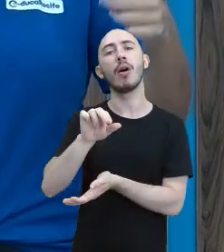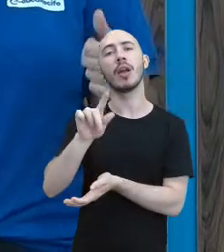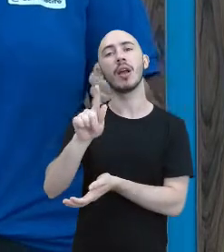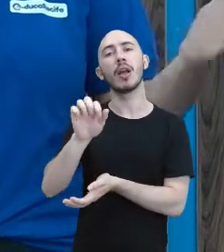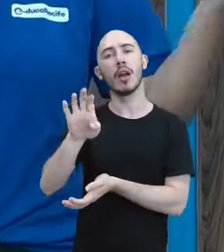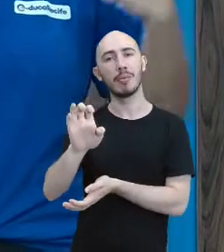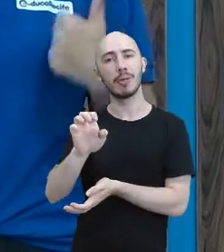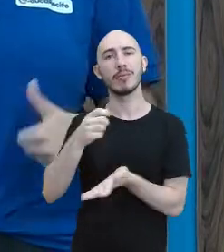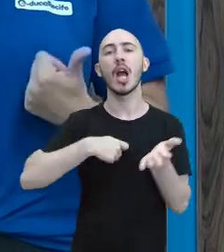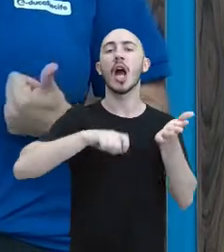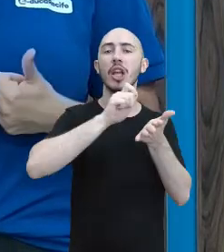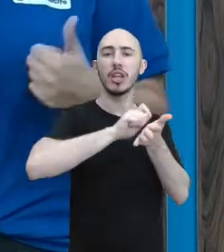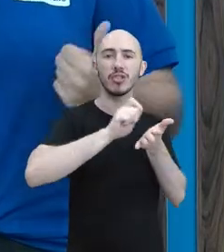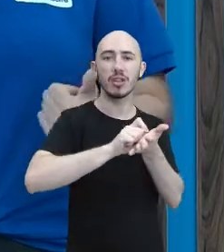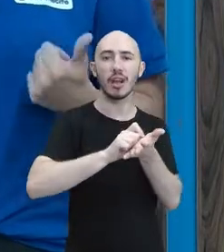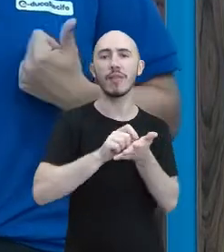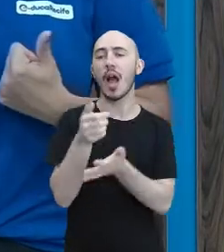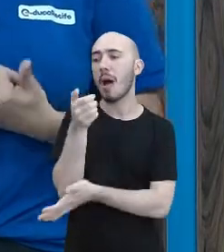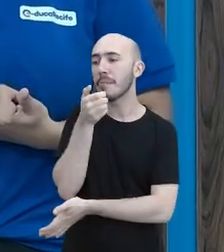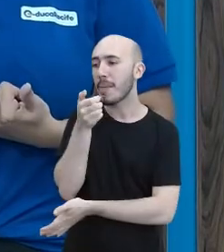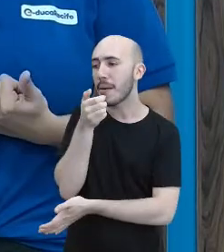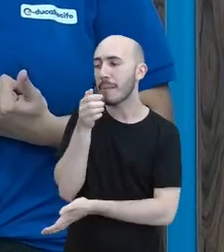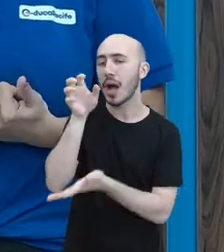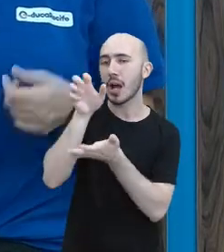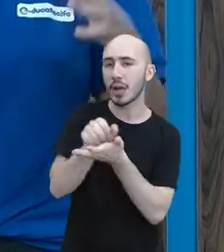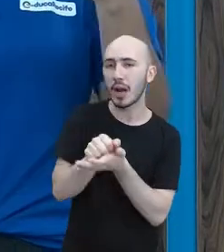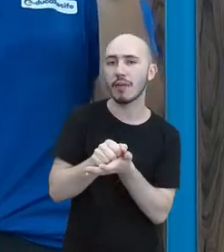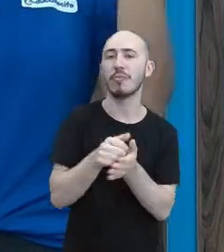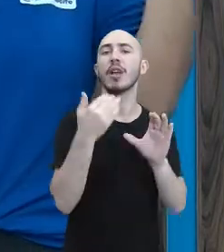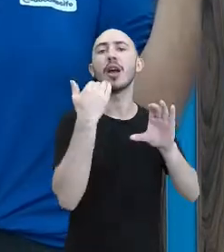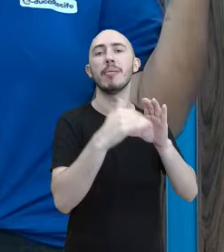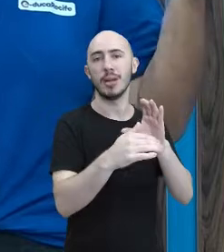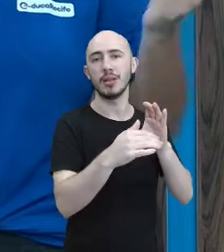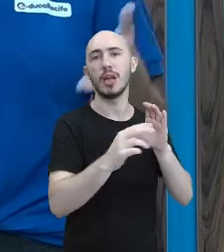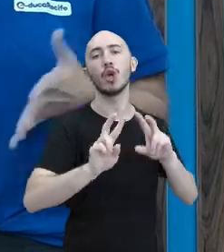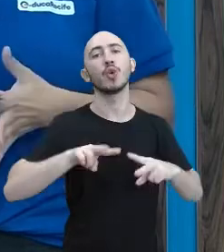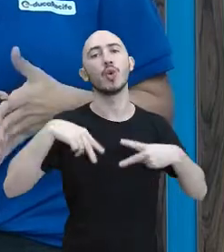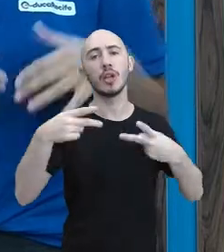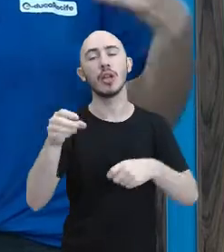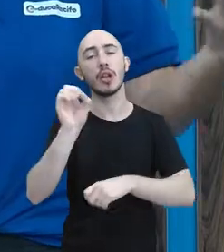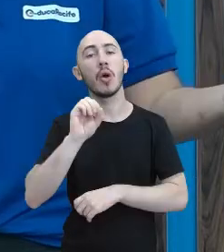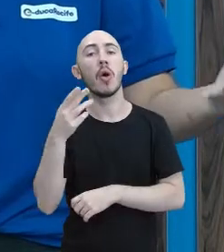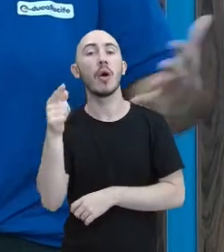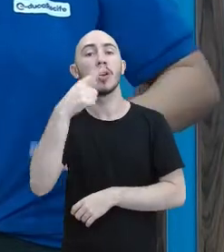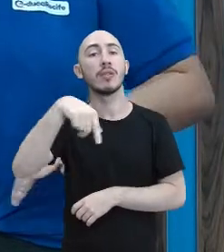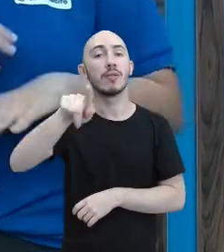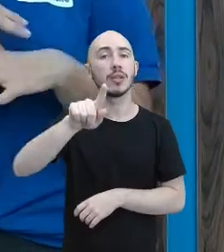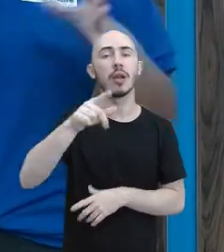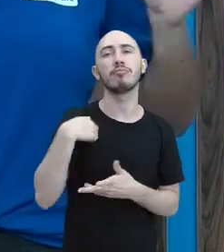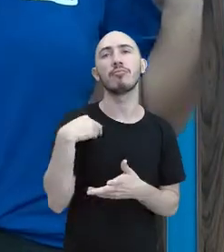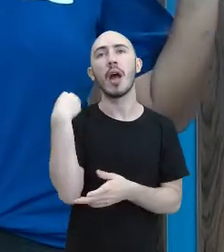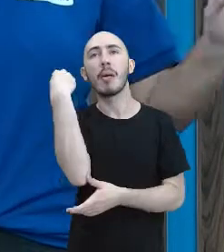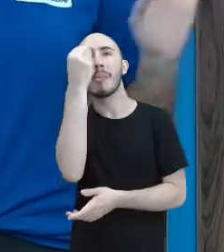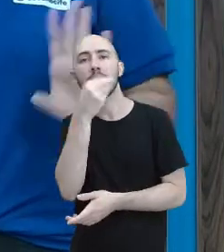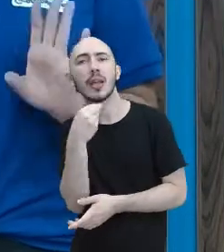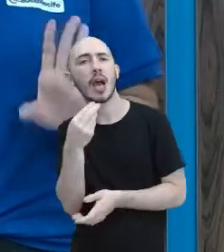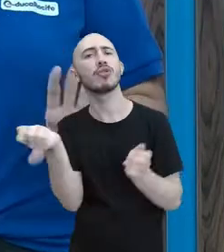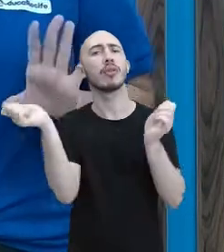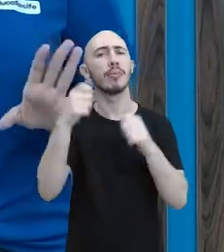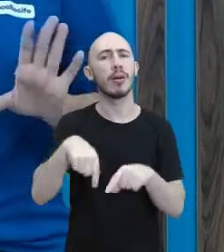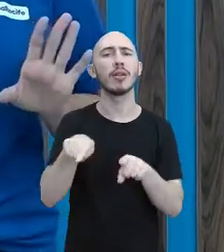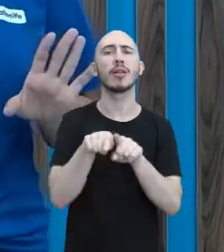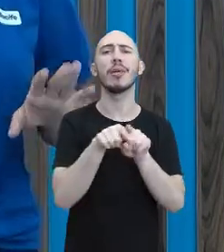faz, grava e me manda. Ou se vocês são bons, sei lá, em fazer maquiagem, em fazer uma receita, todo mundo tem